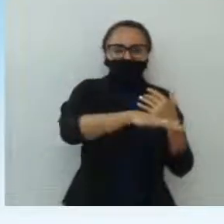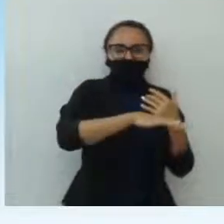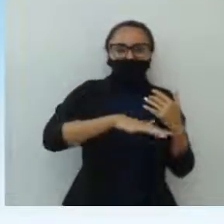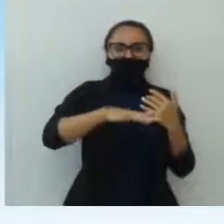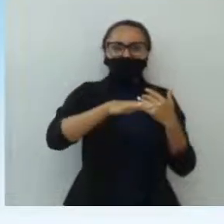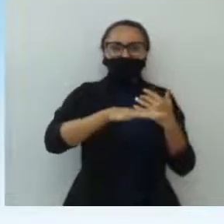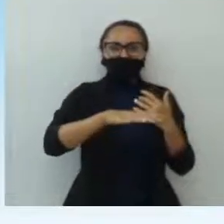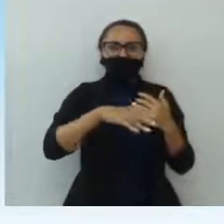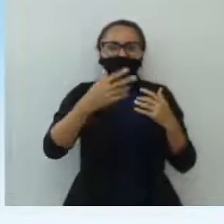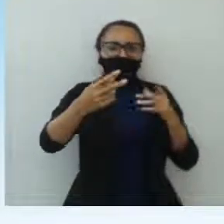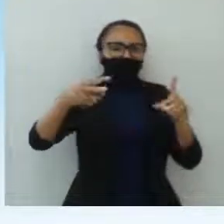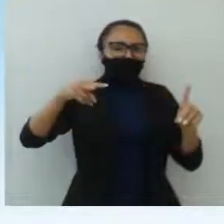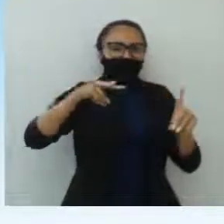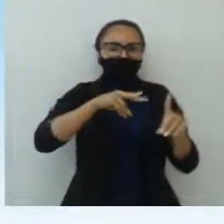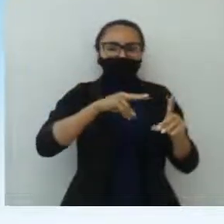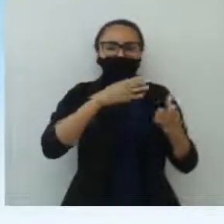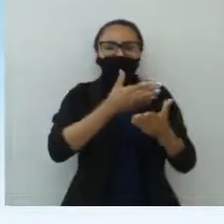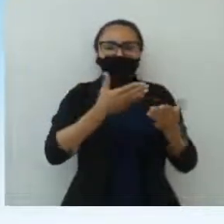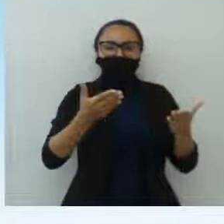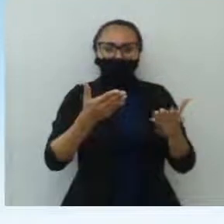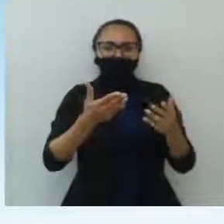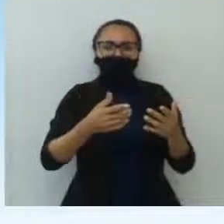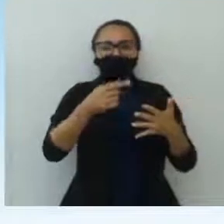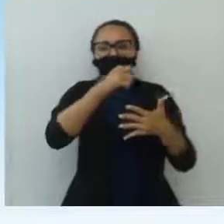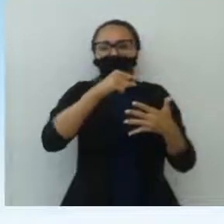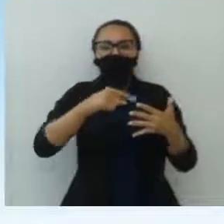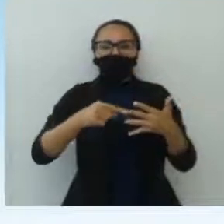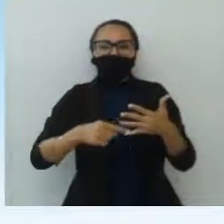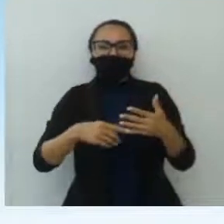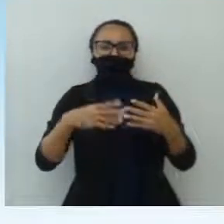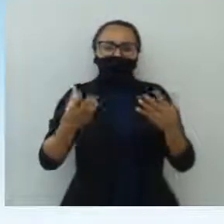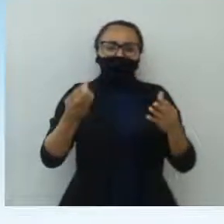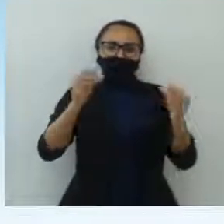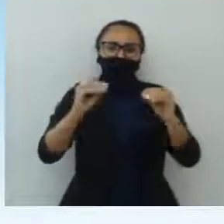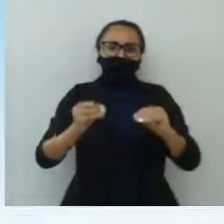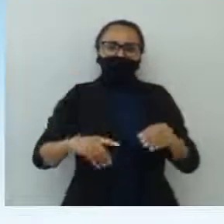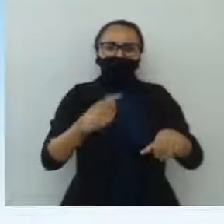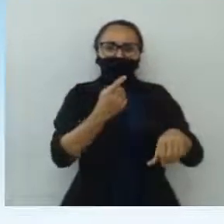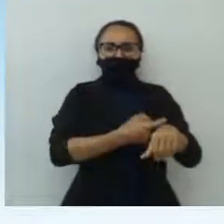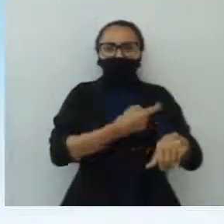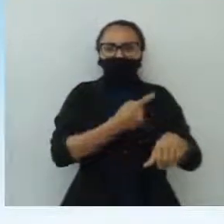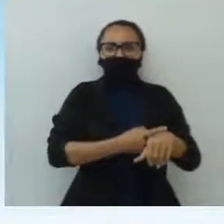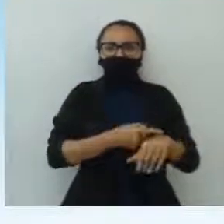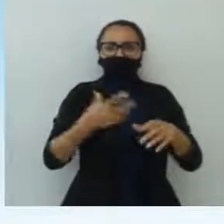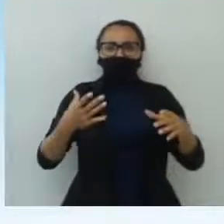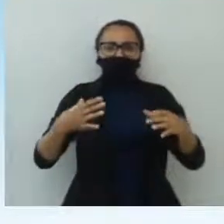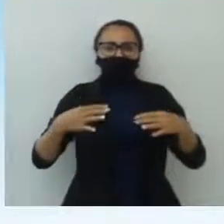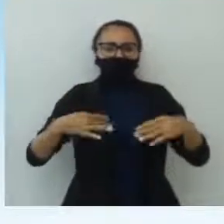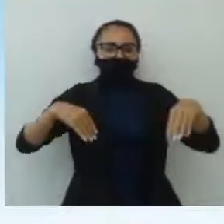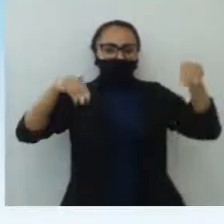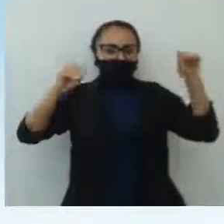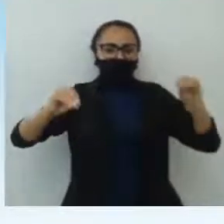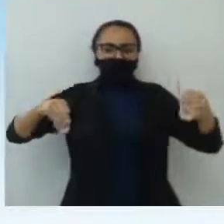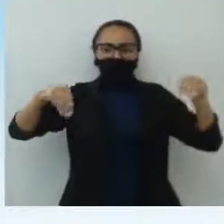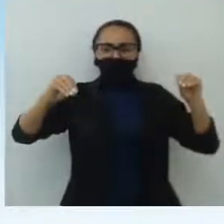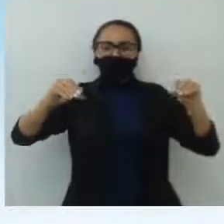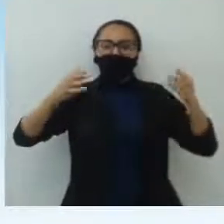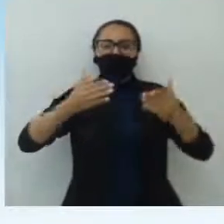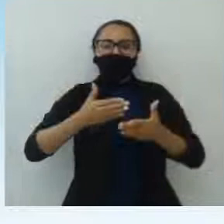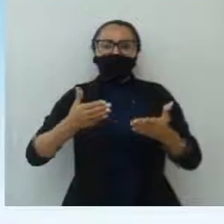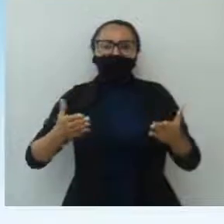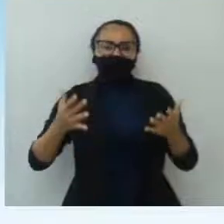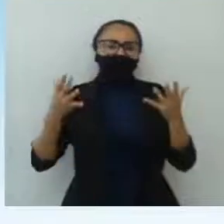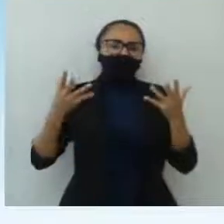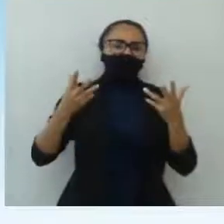quer destacar, para ver quais são os elementos que ele vai colocar ali. Se é madeira, se é isopor, se é tecido. Então o cenógrafo estuda todos